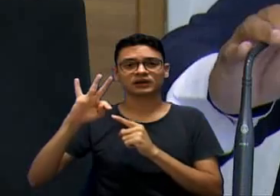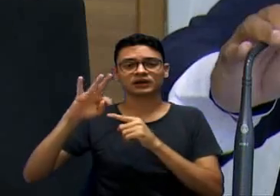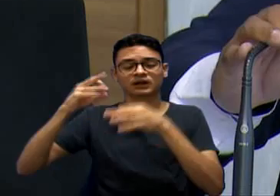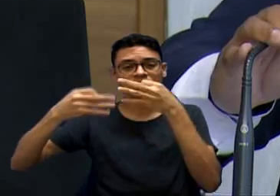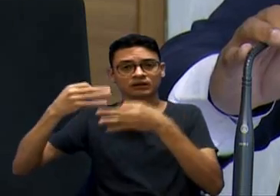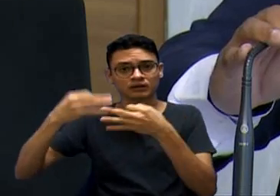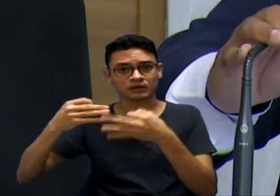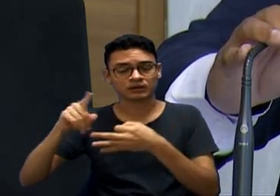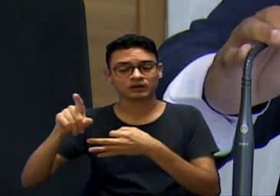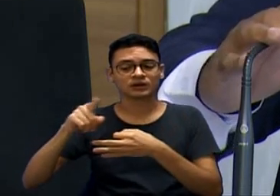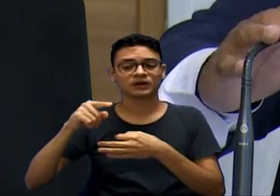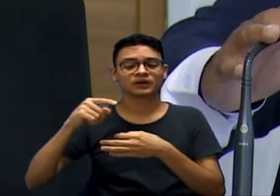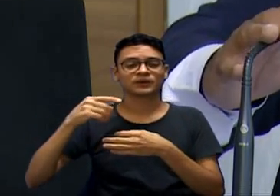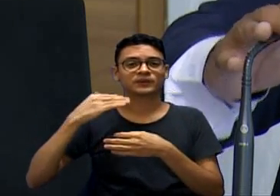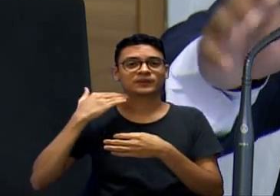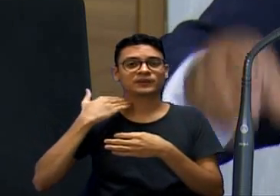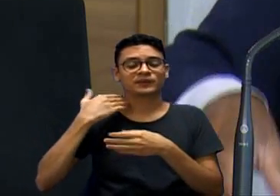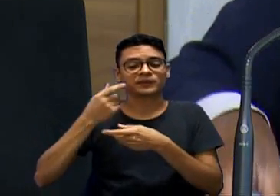lá.